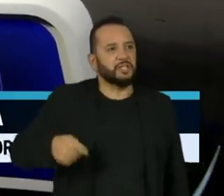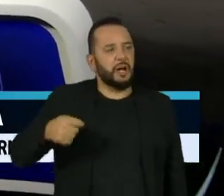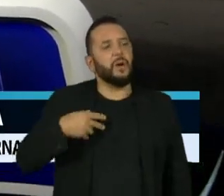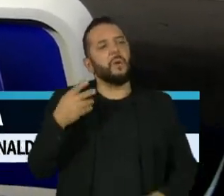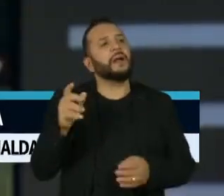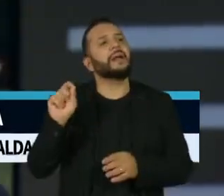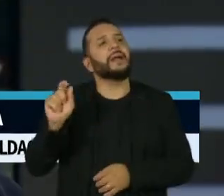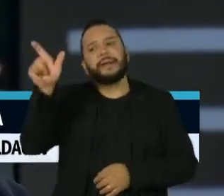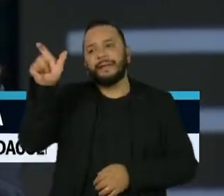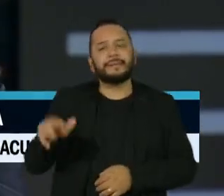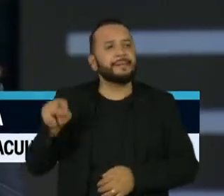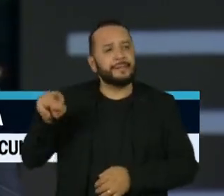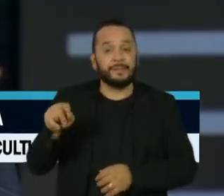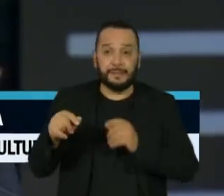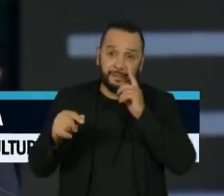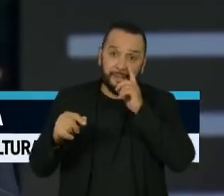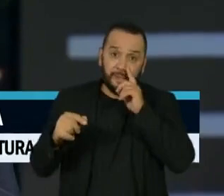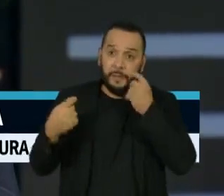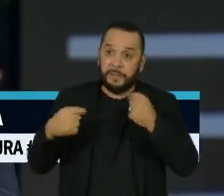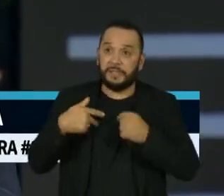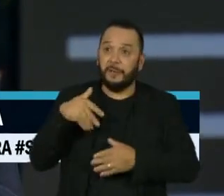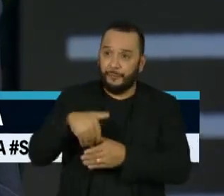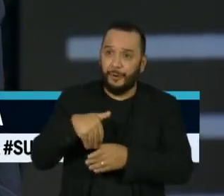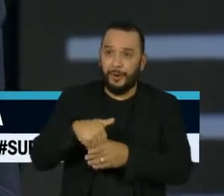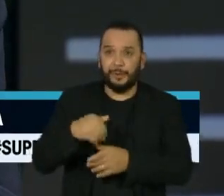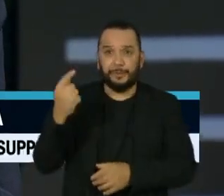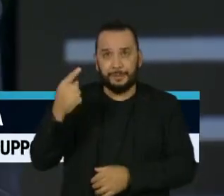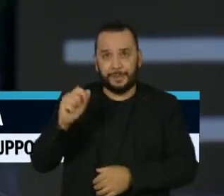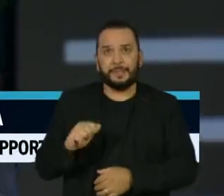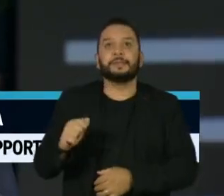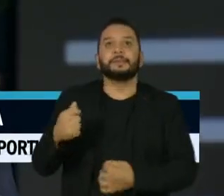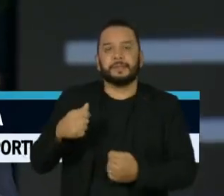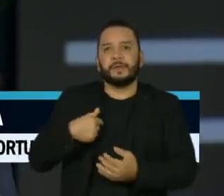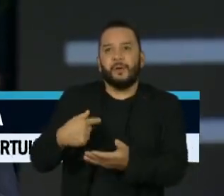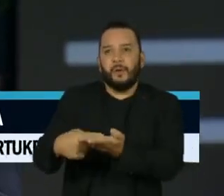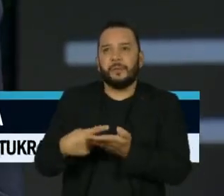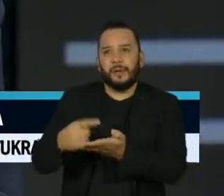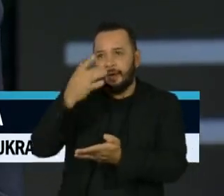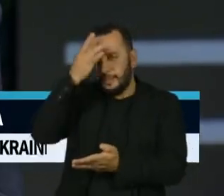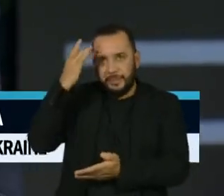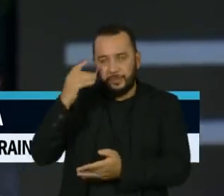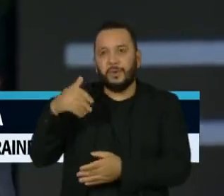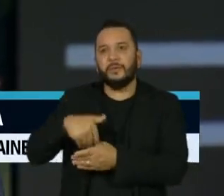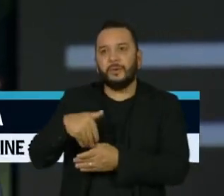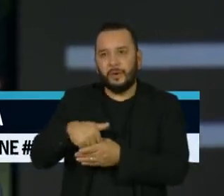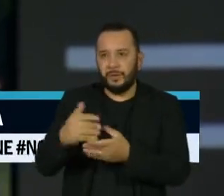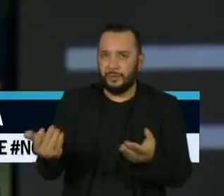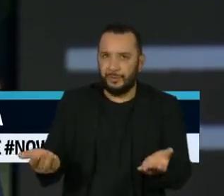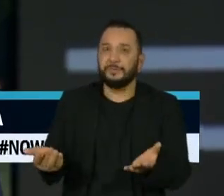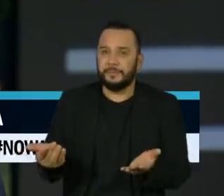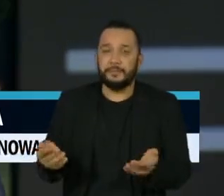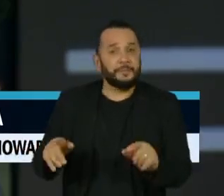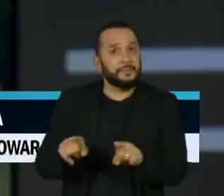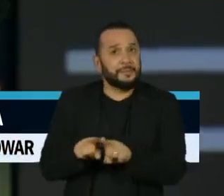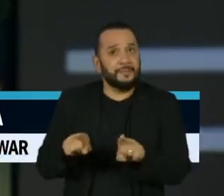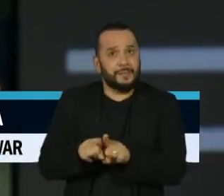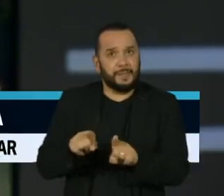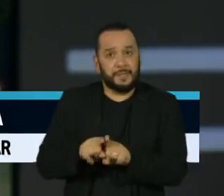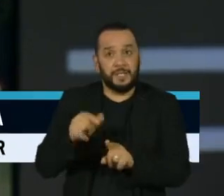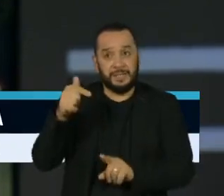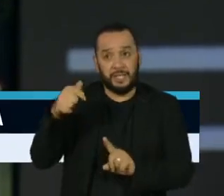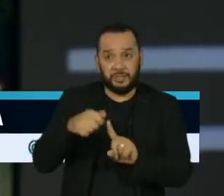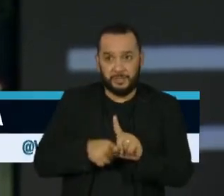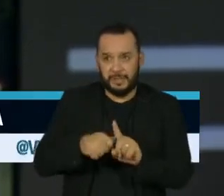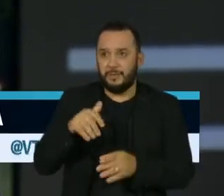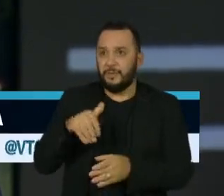terceira vida real é primeiros a ter voto né Precisa combinar com os eleitores E no caso em tela nós estamos exatamente as